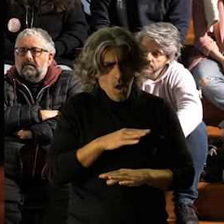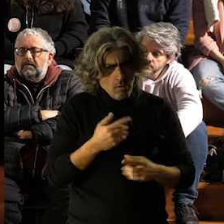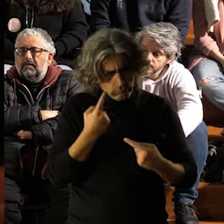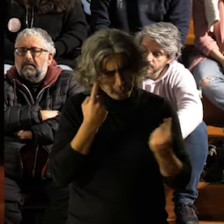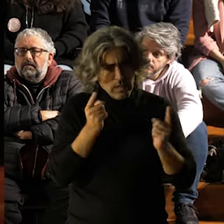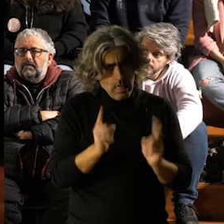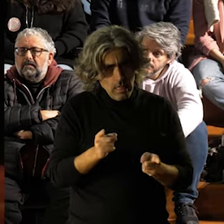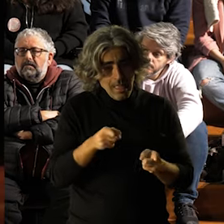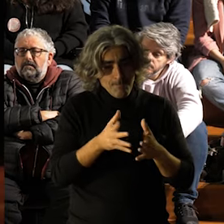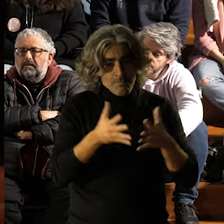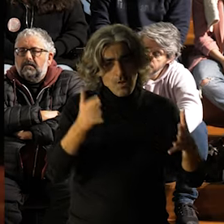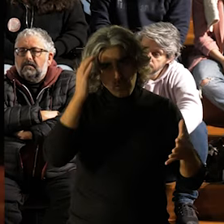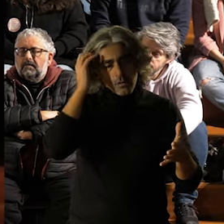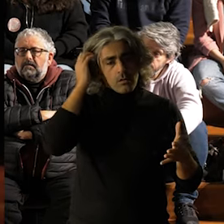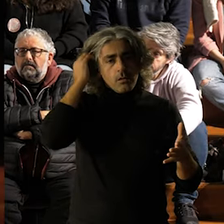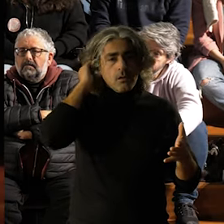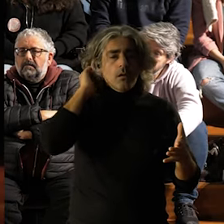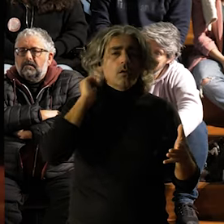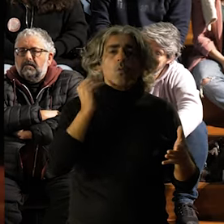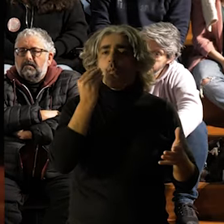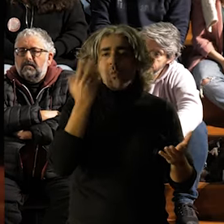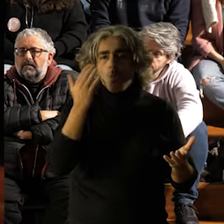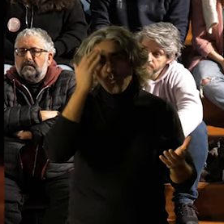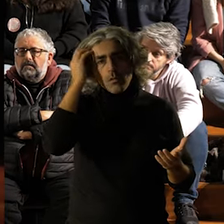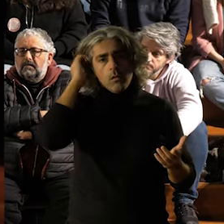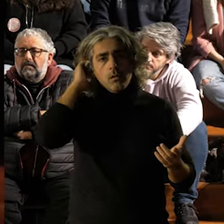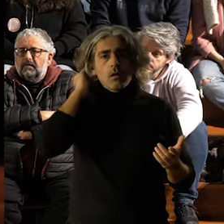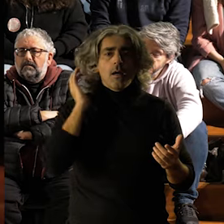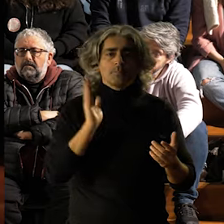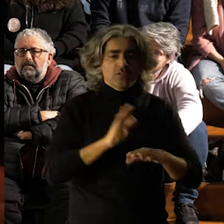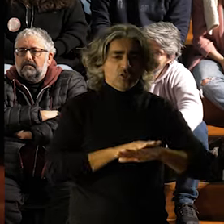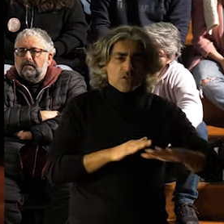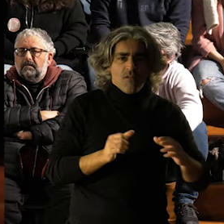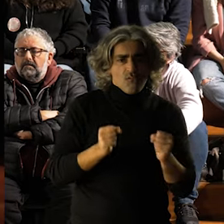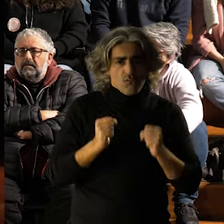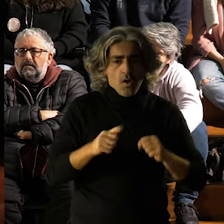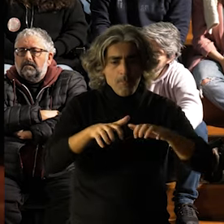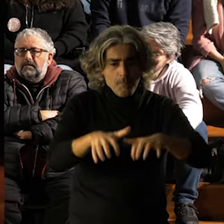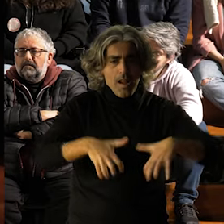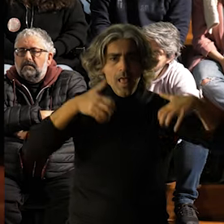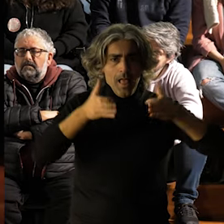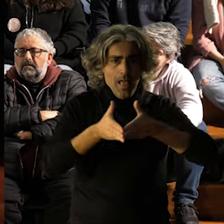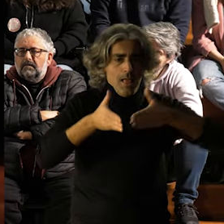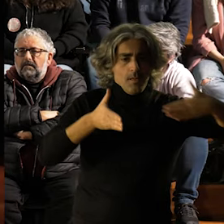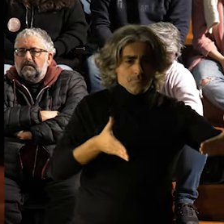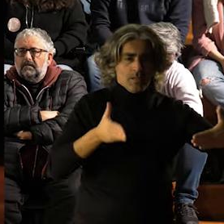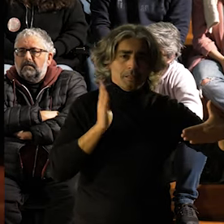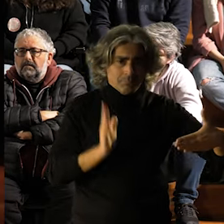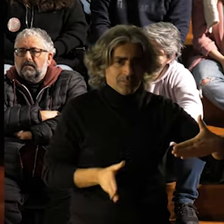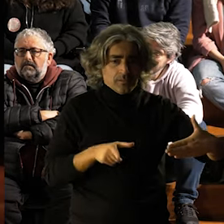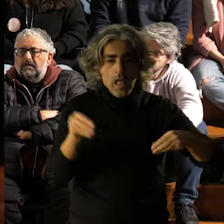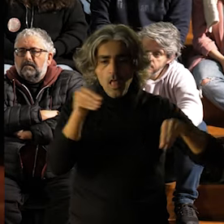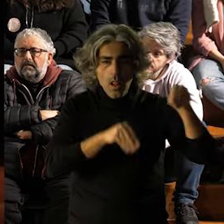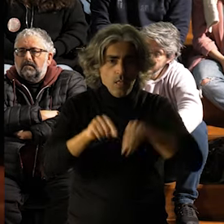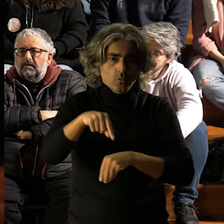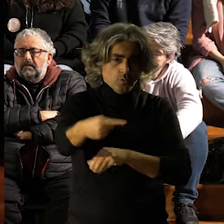Essa maioria só existe com esquerda forte no Parlamento. As